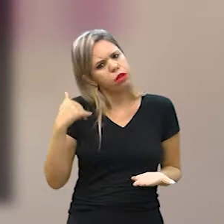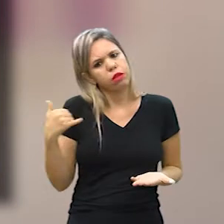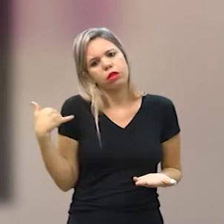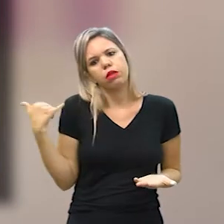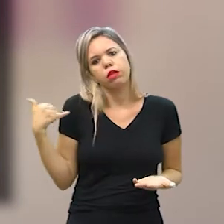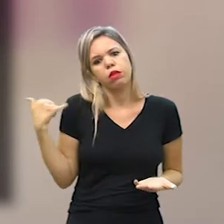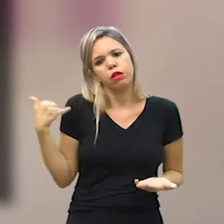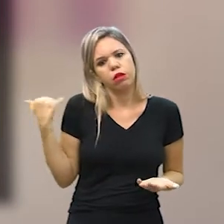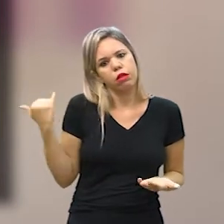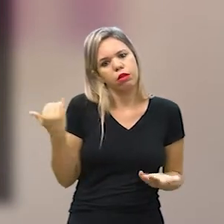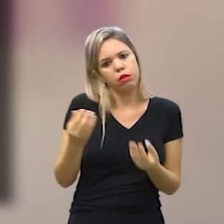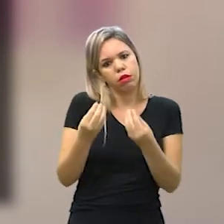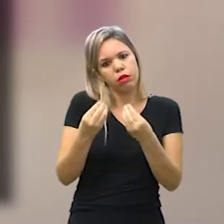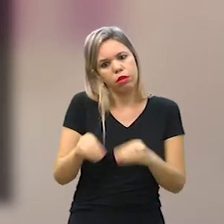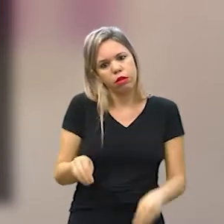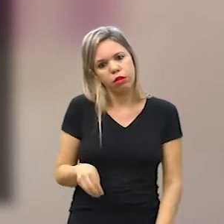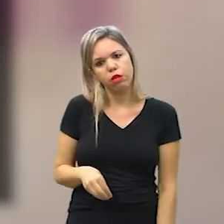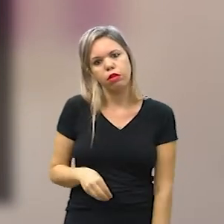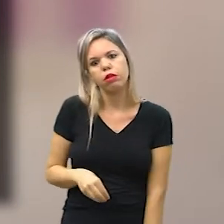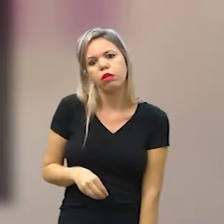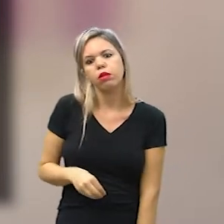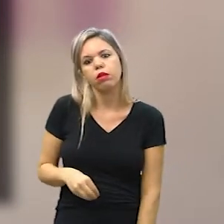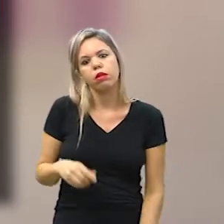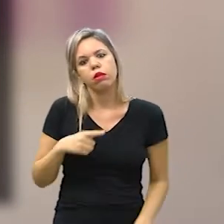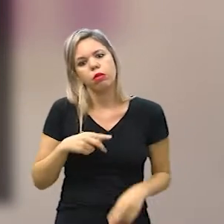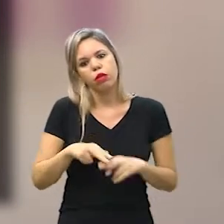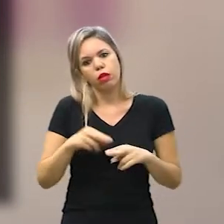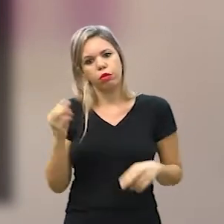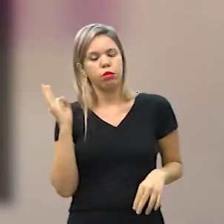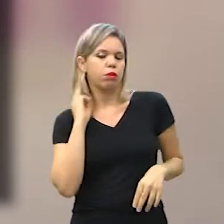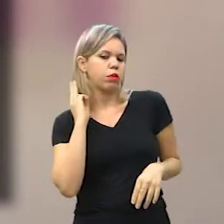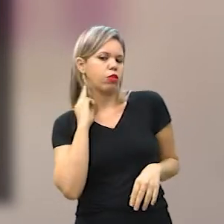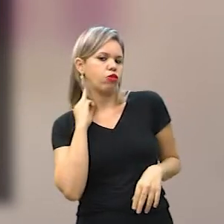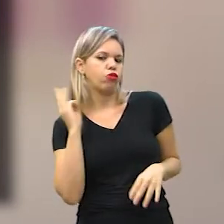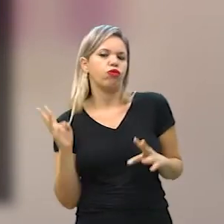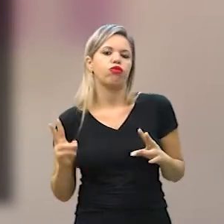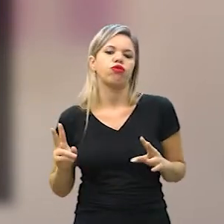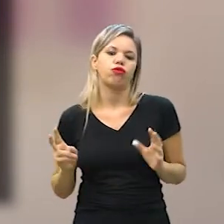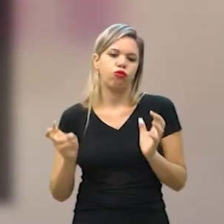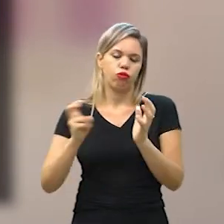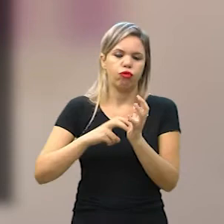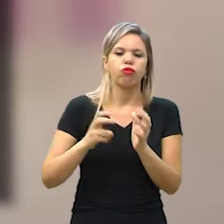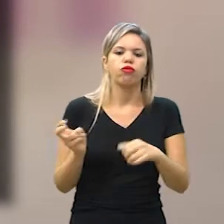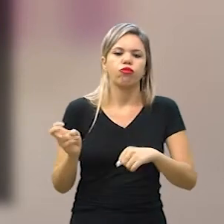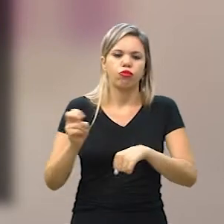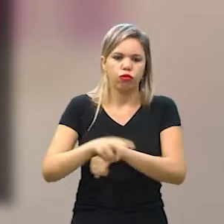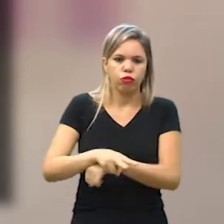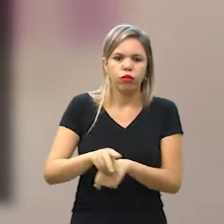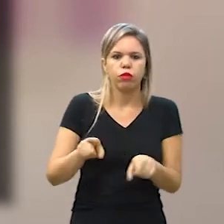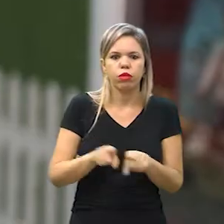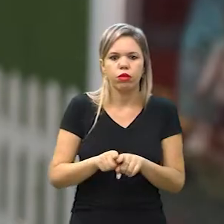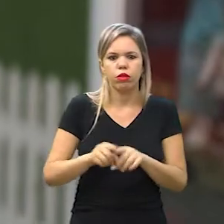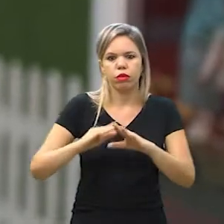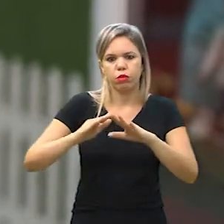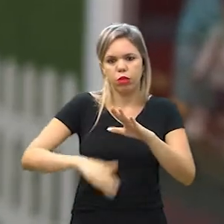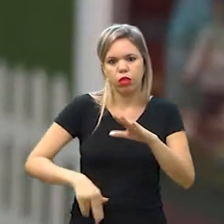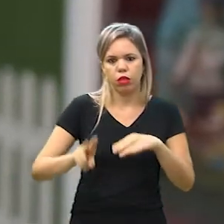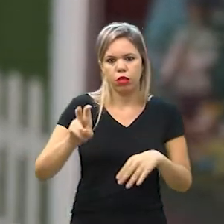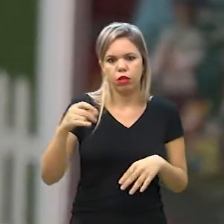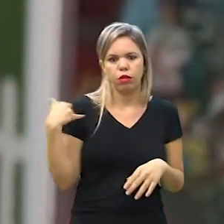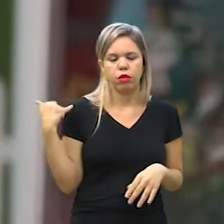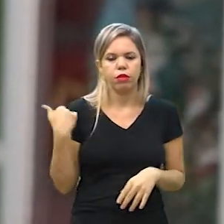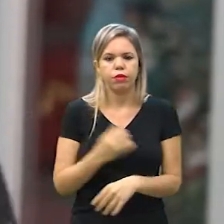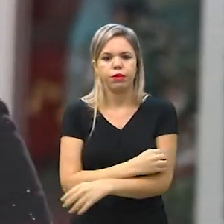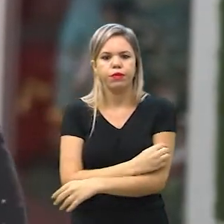as faixas etárias mais acometidas, né, pela meningite bacteriana são os menores de 5 anos e,